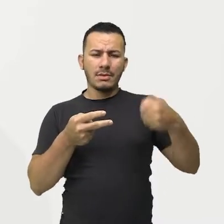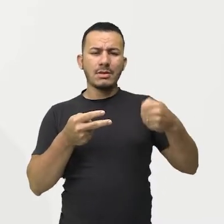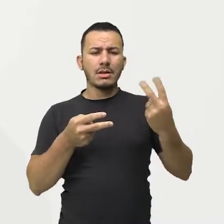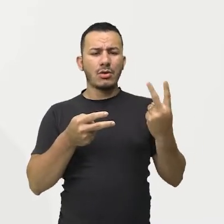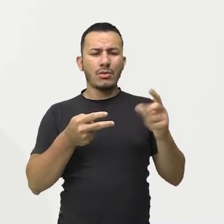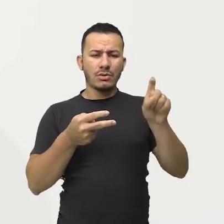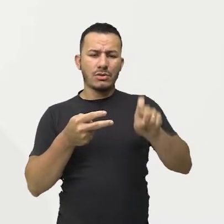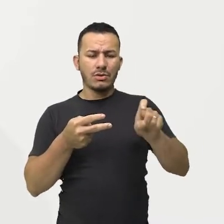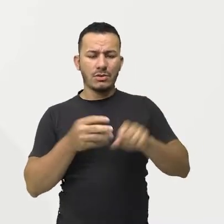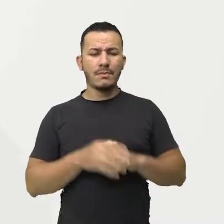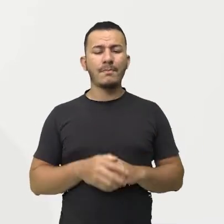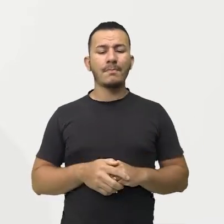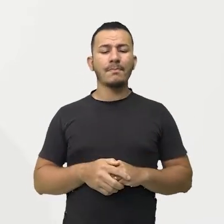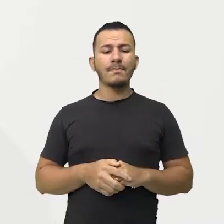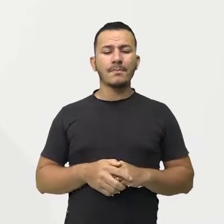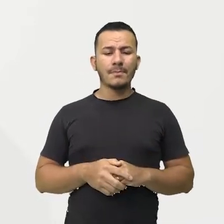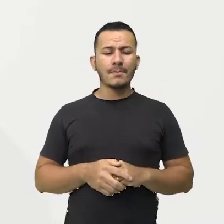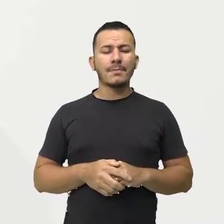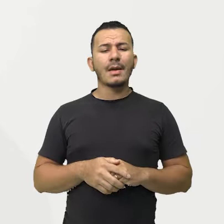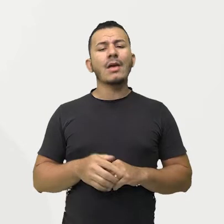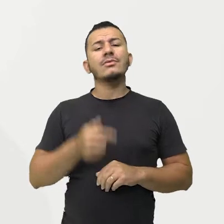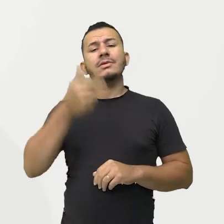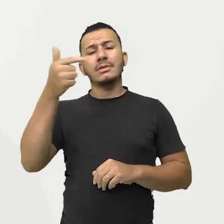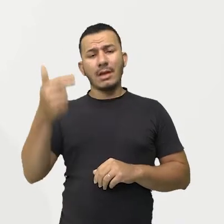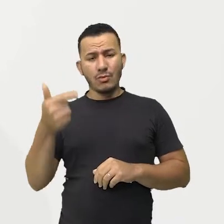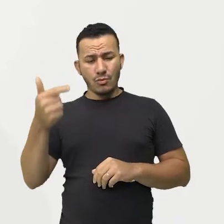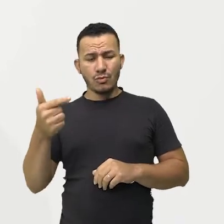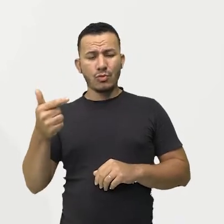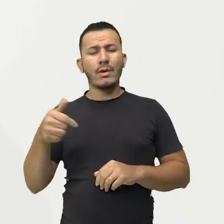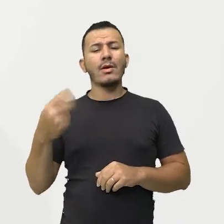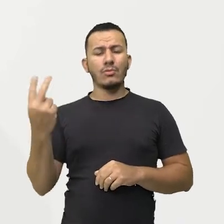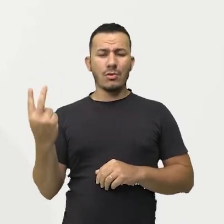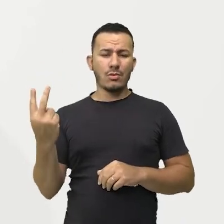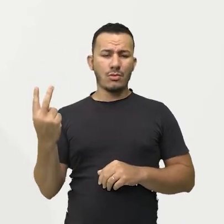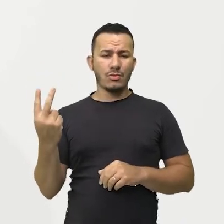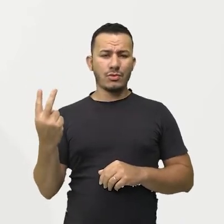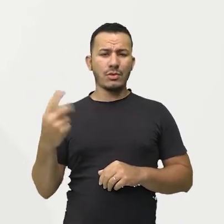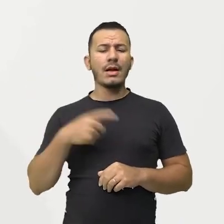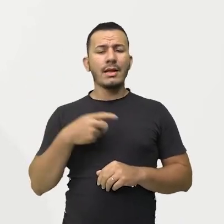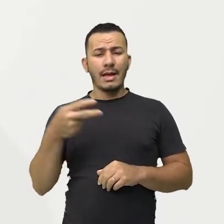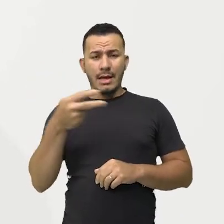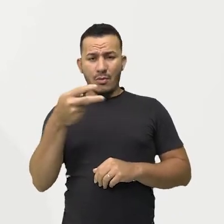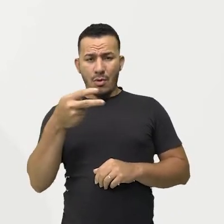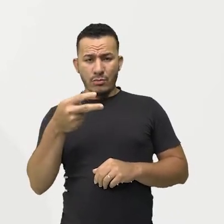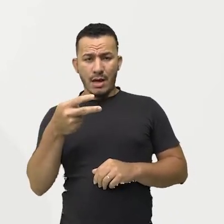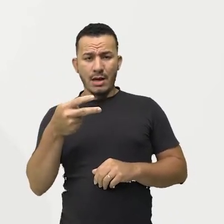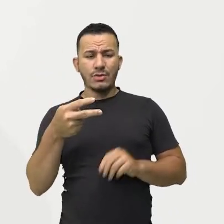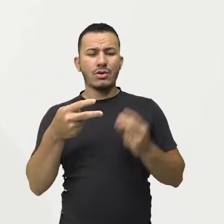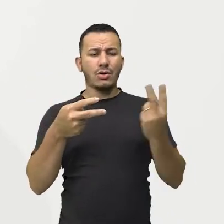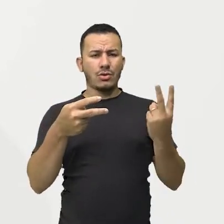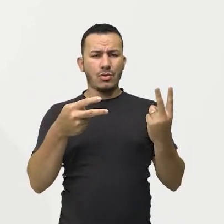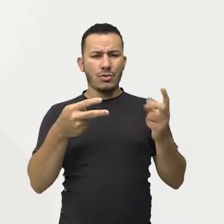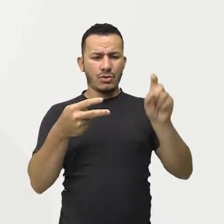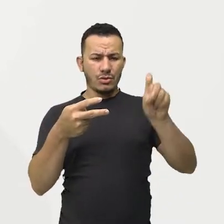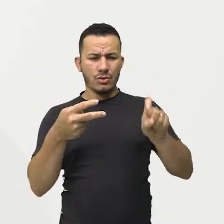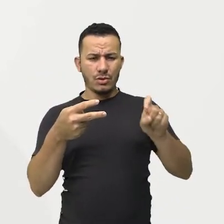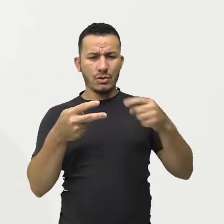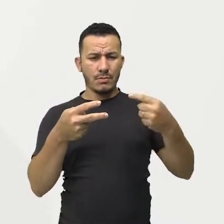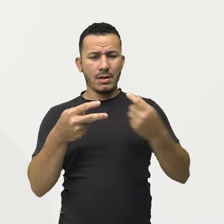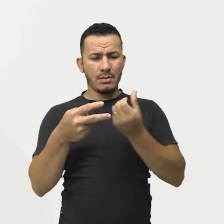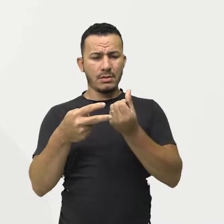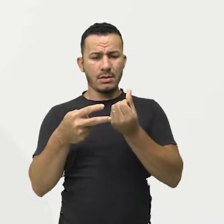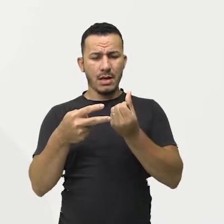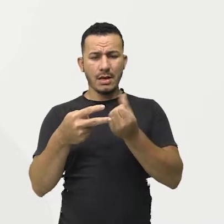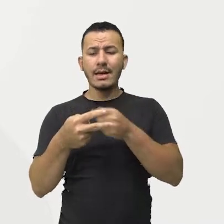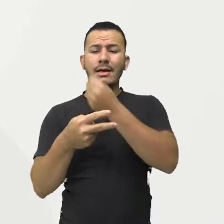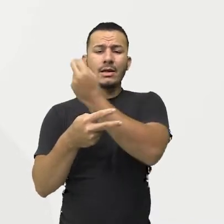Segundo membro, quem é o segundo membro? É o número 2, ó. Tá aqui o segundo membro. Já que ficar claro, tem que ficar claro para você que não necessariamente